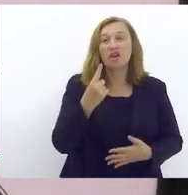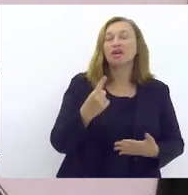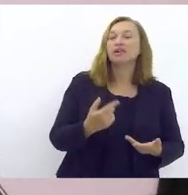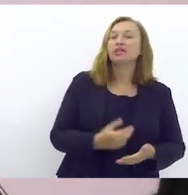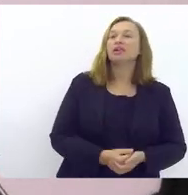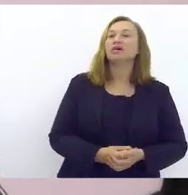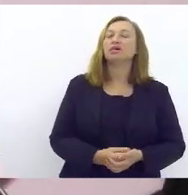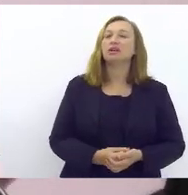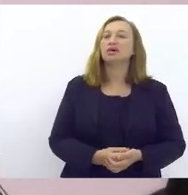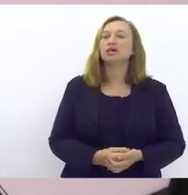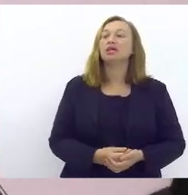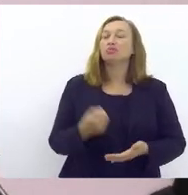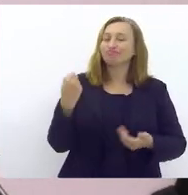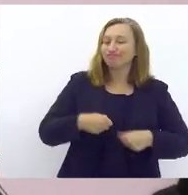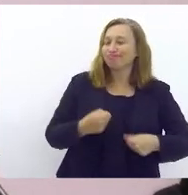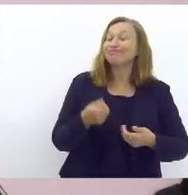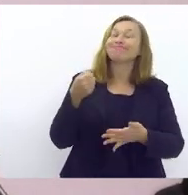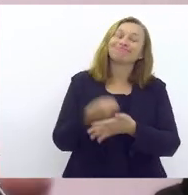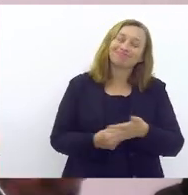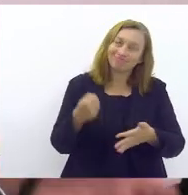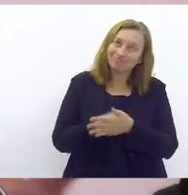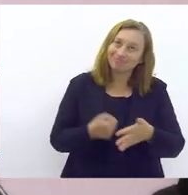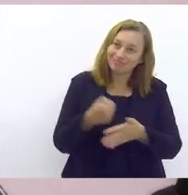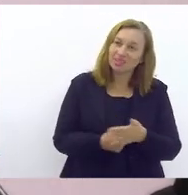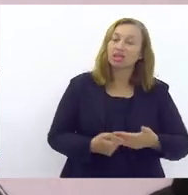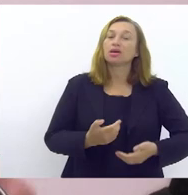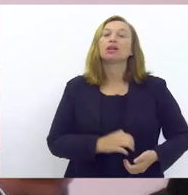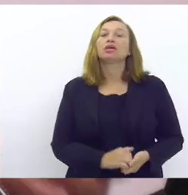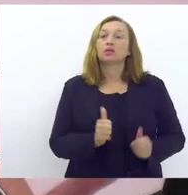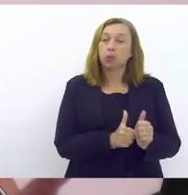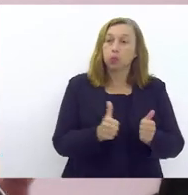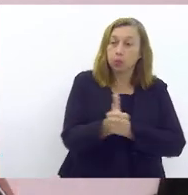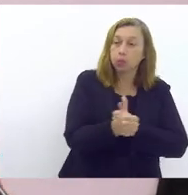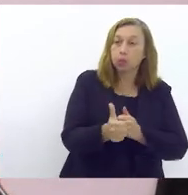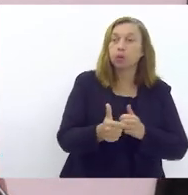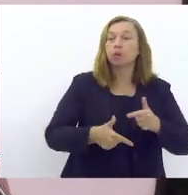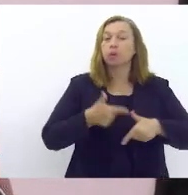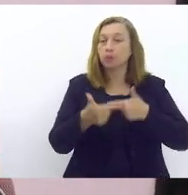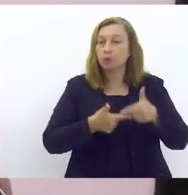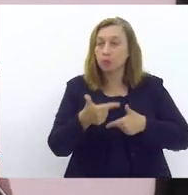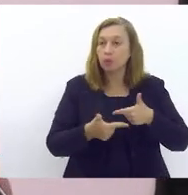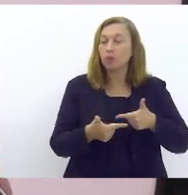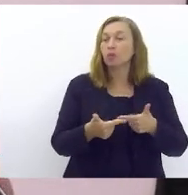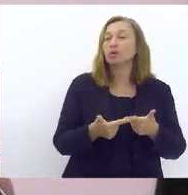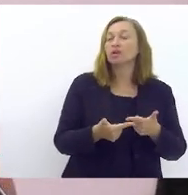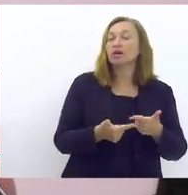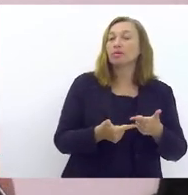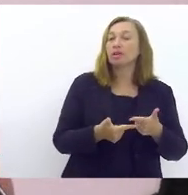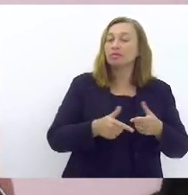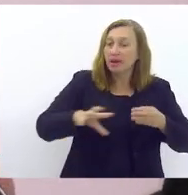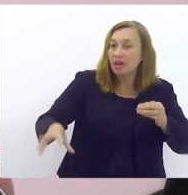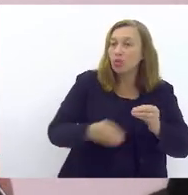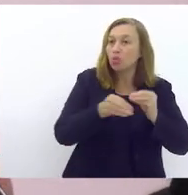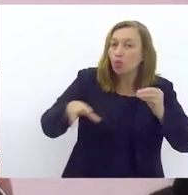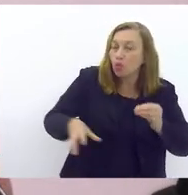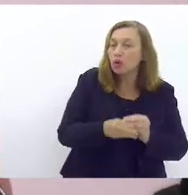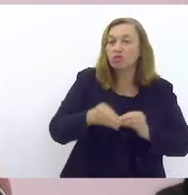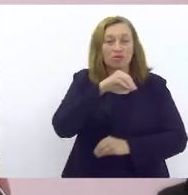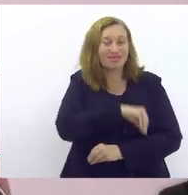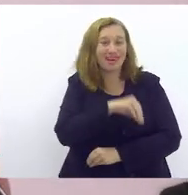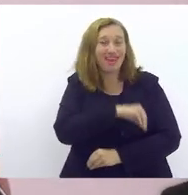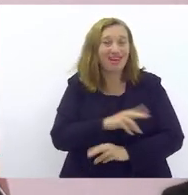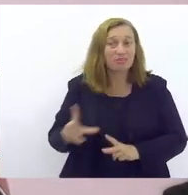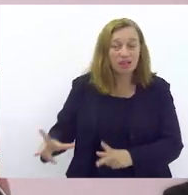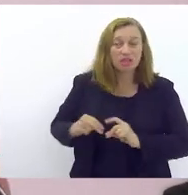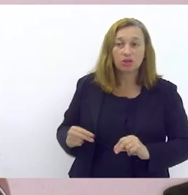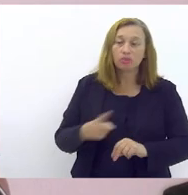coro porque a gente precisa lutar, a gente precisa estar na linha de frente, buscando a implementação desse piso, tão merecido por todos os